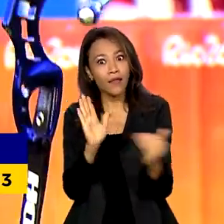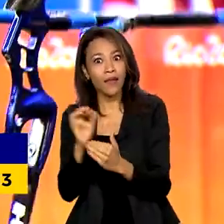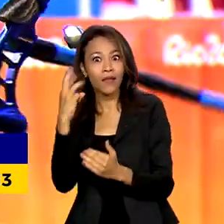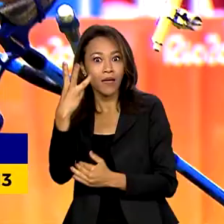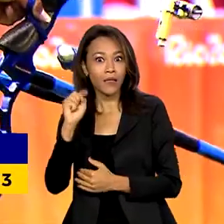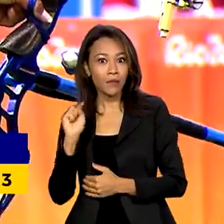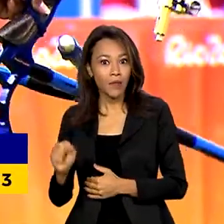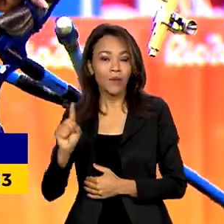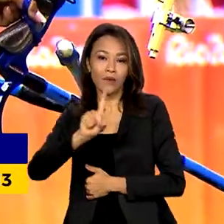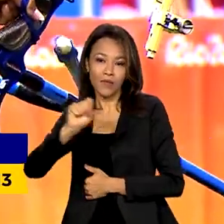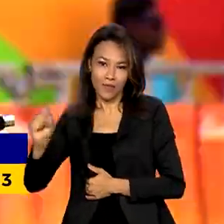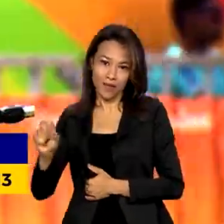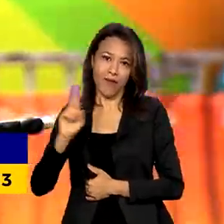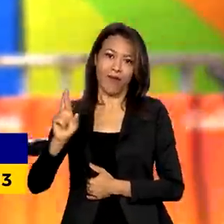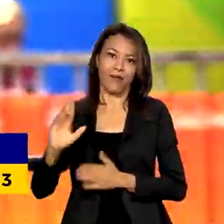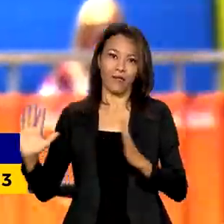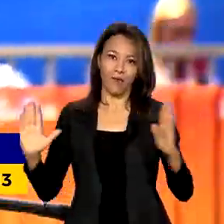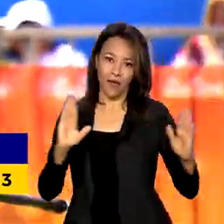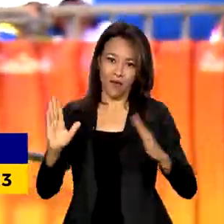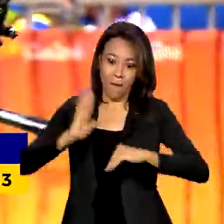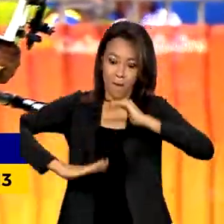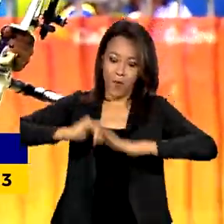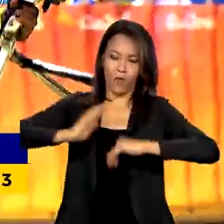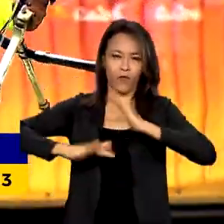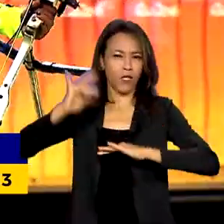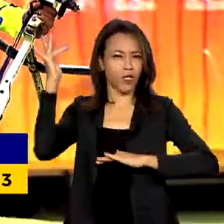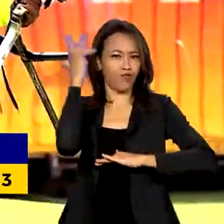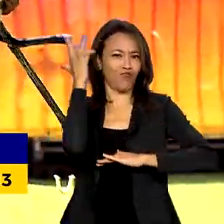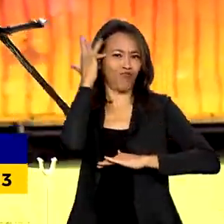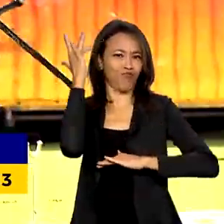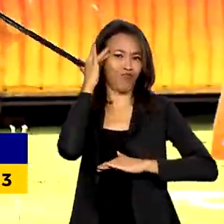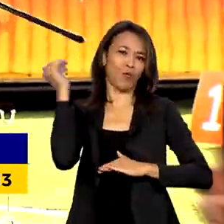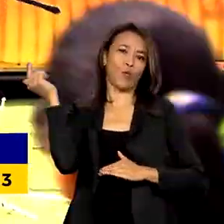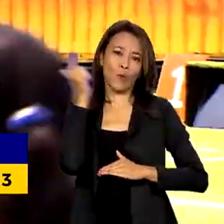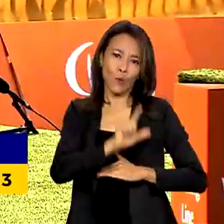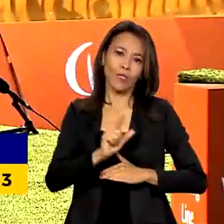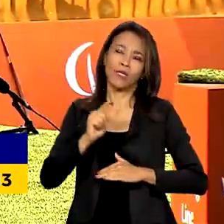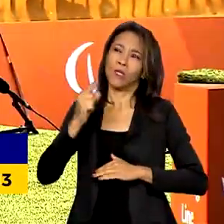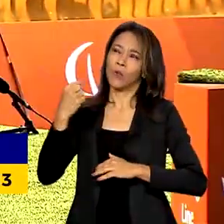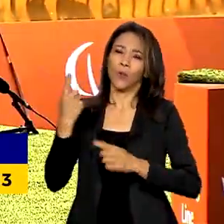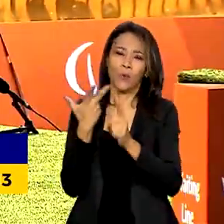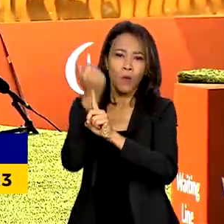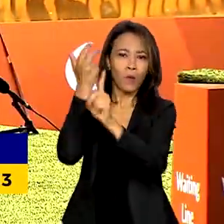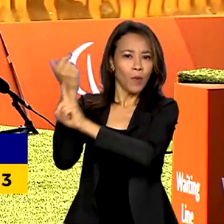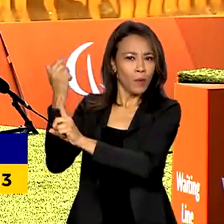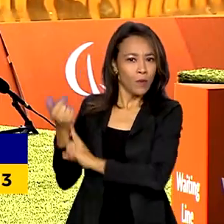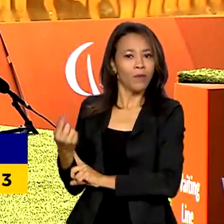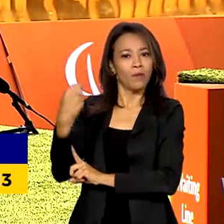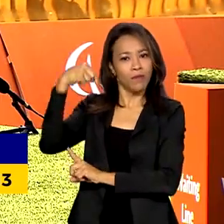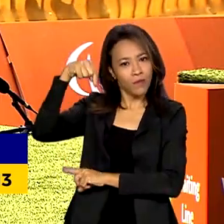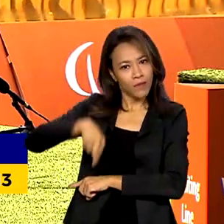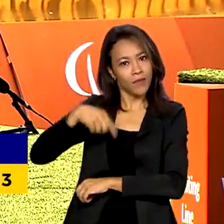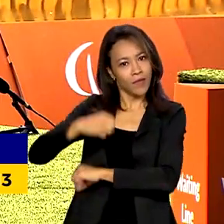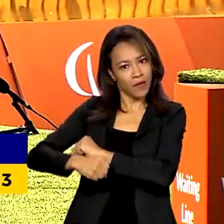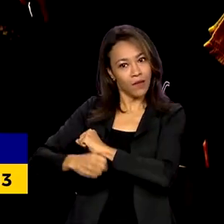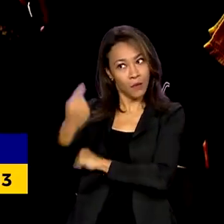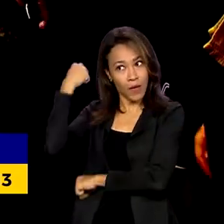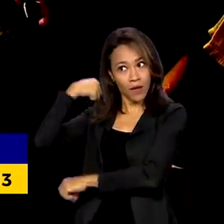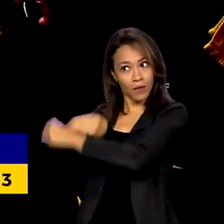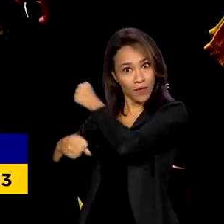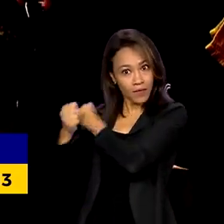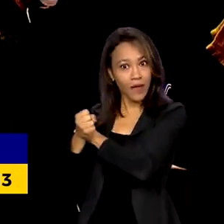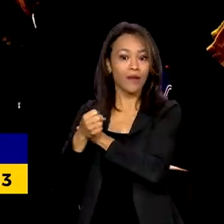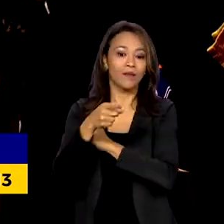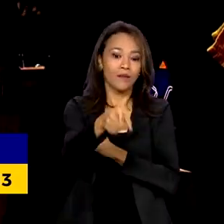para competidores de Alto desempenho que tiveram resultados expressivos no ano de 2022 em modalidades dos